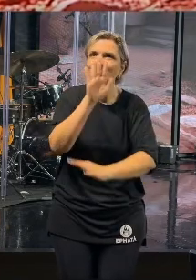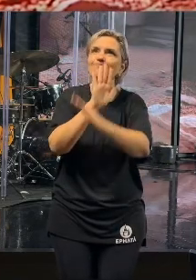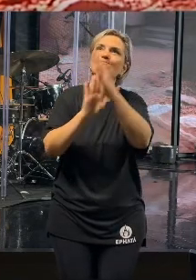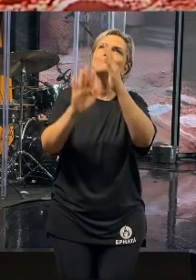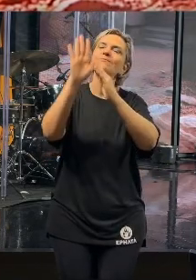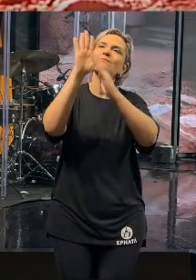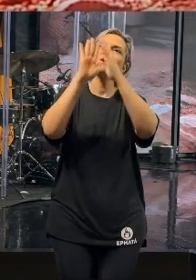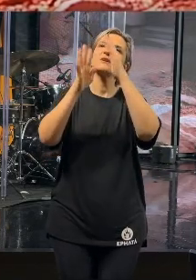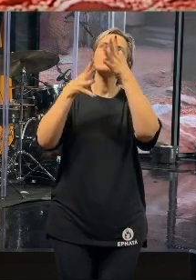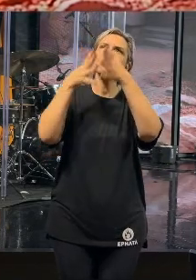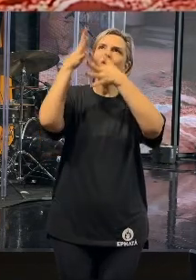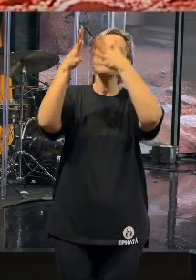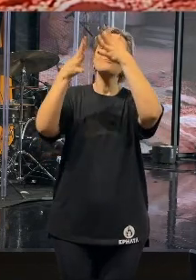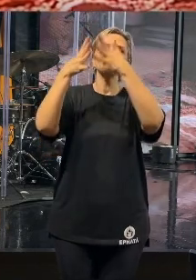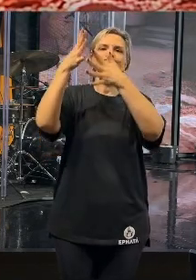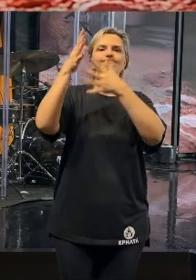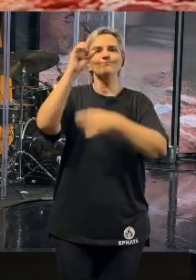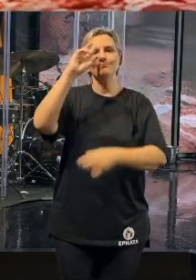adorador.